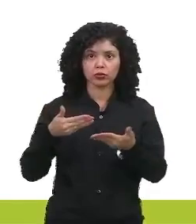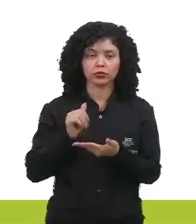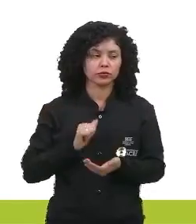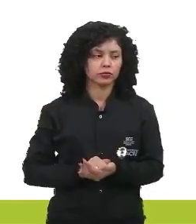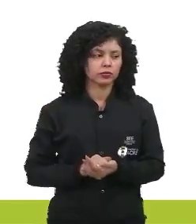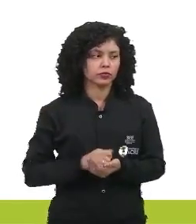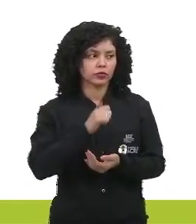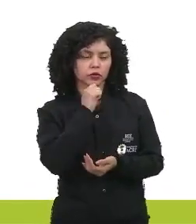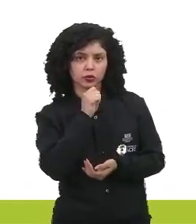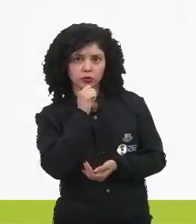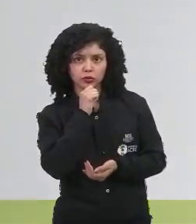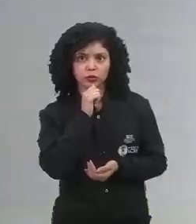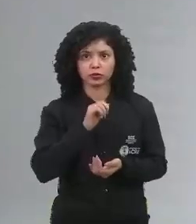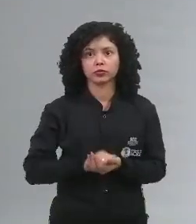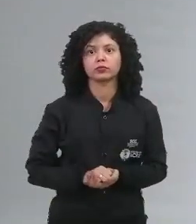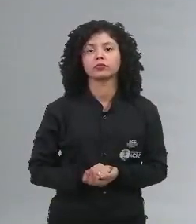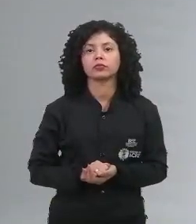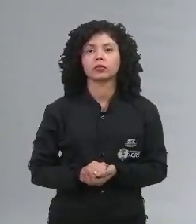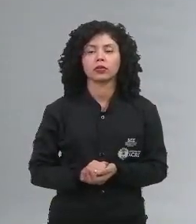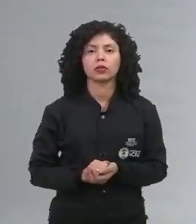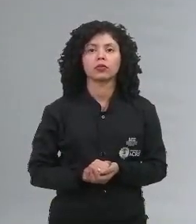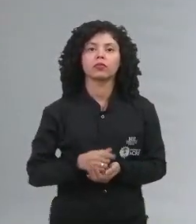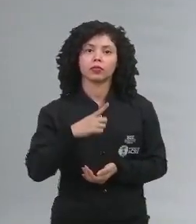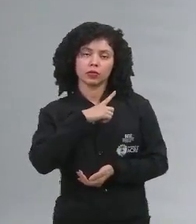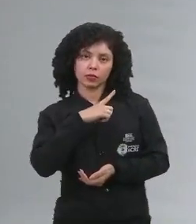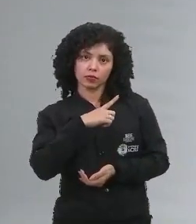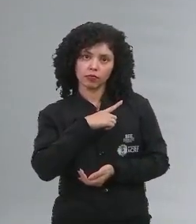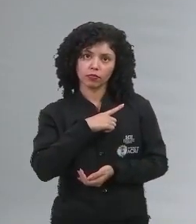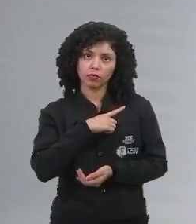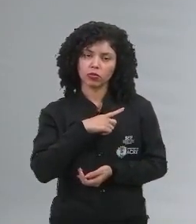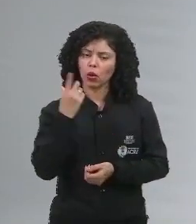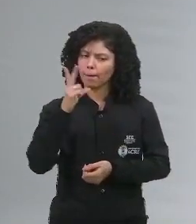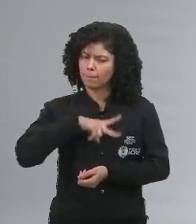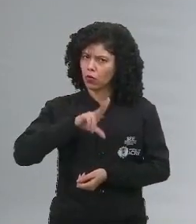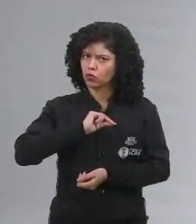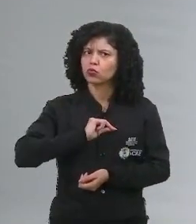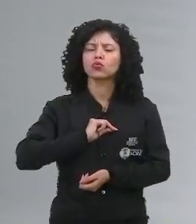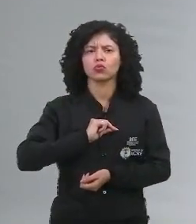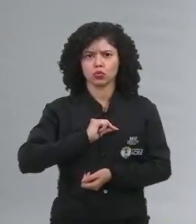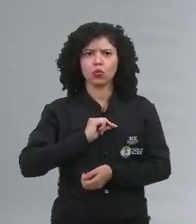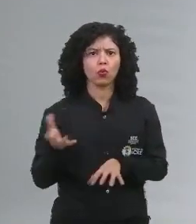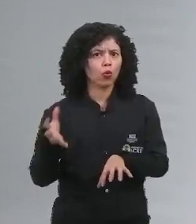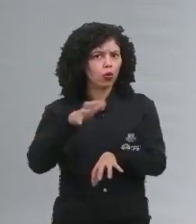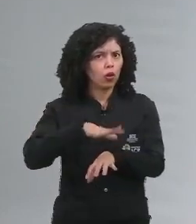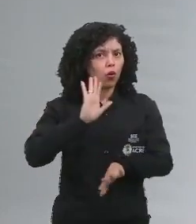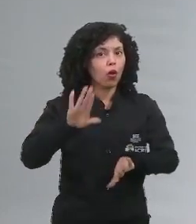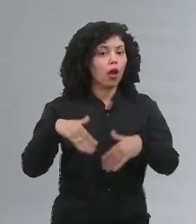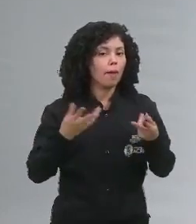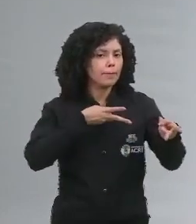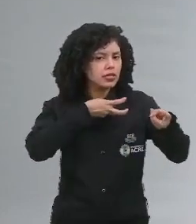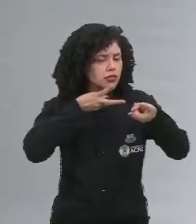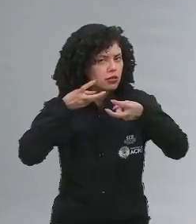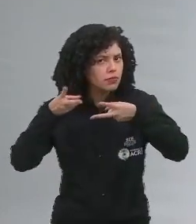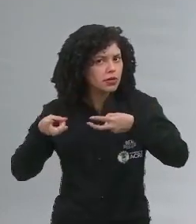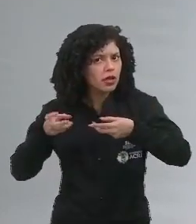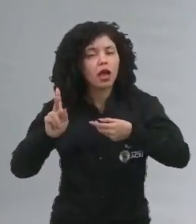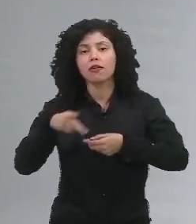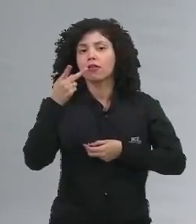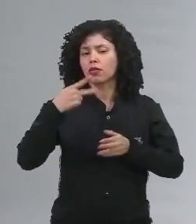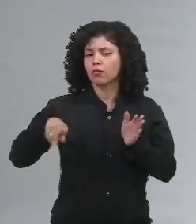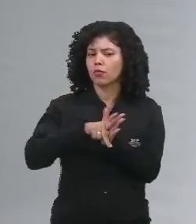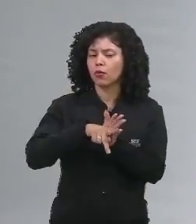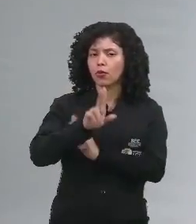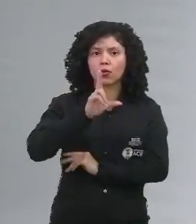na padaria hoje é português coloquial. Certo, é português coloquial. Mas se você for observar, a maior parte dos falantes da